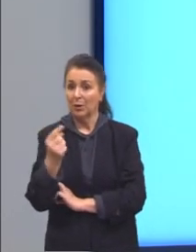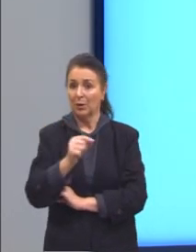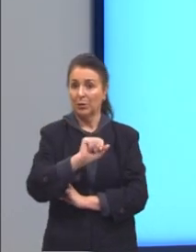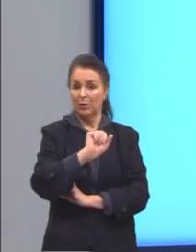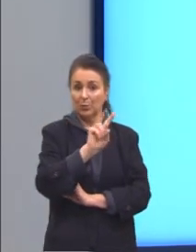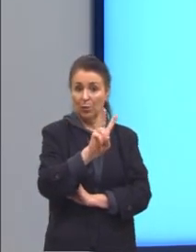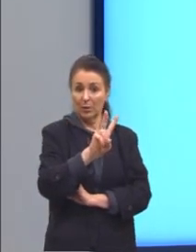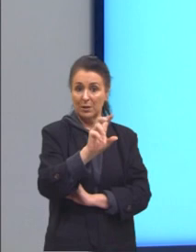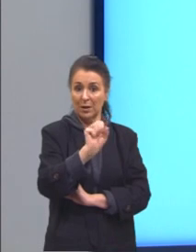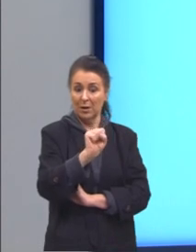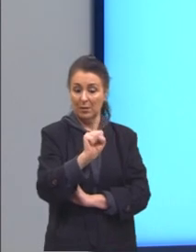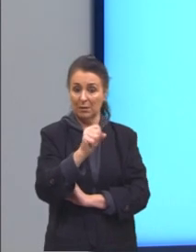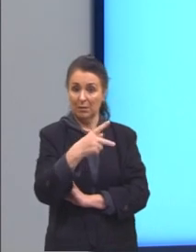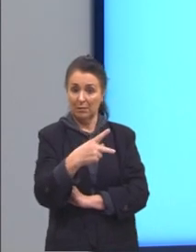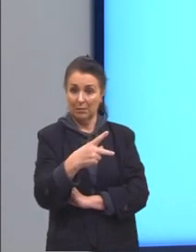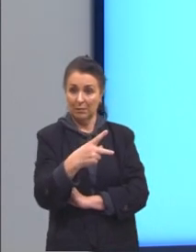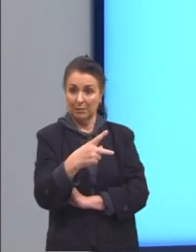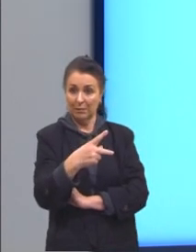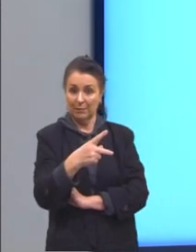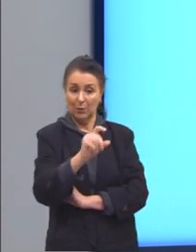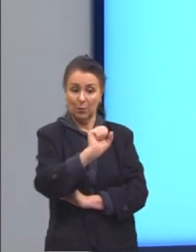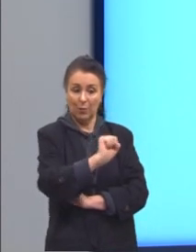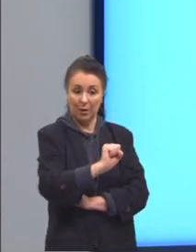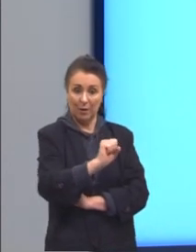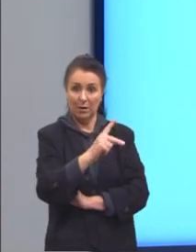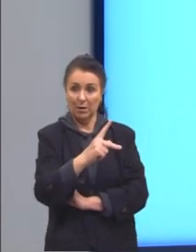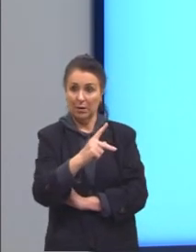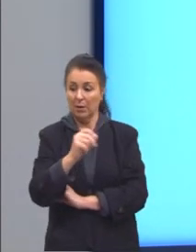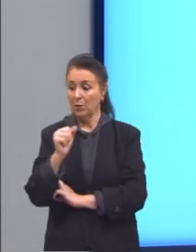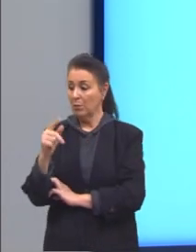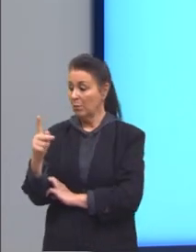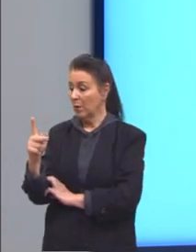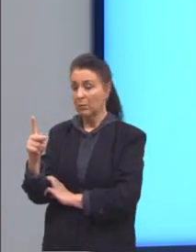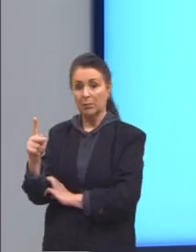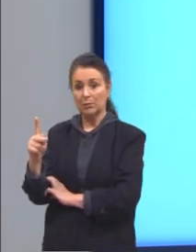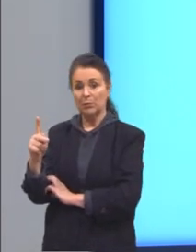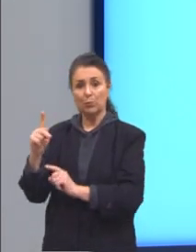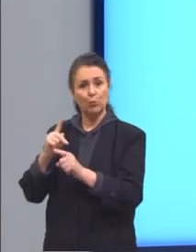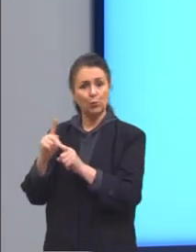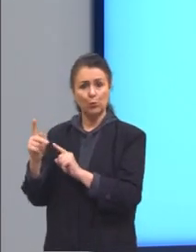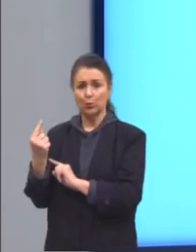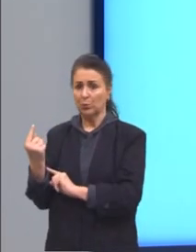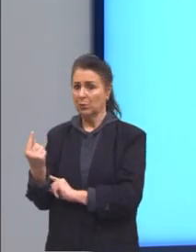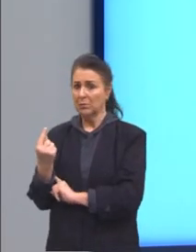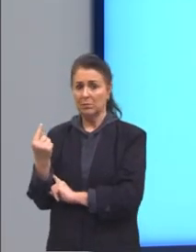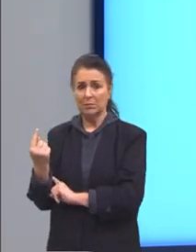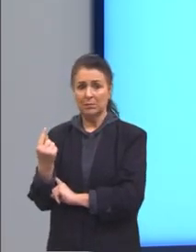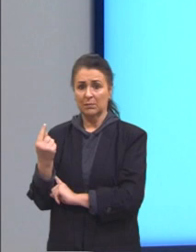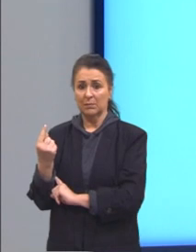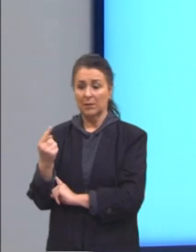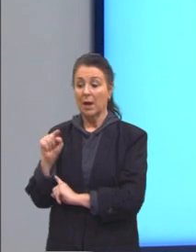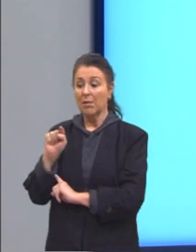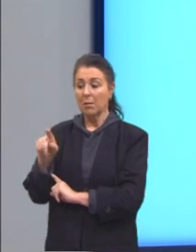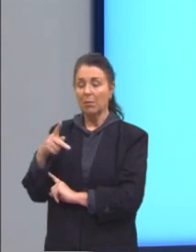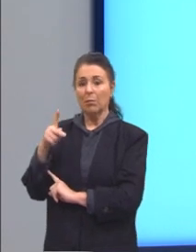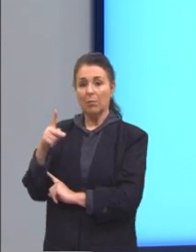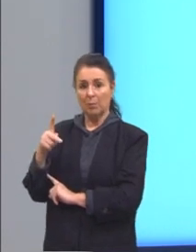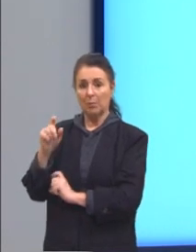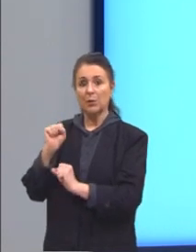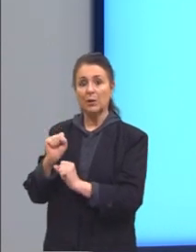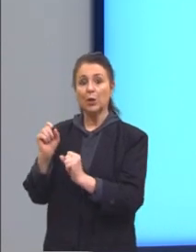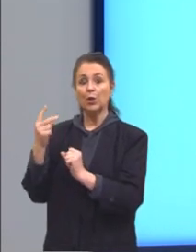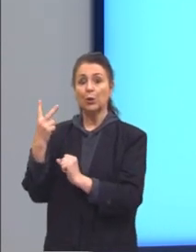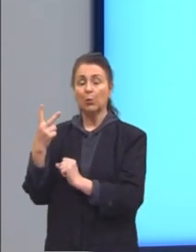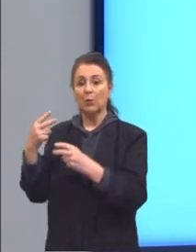orbital SP né o s&op e o pé puro nesse puro pode ocorrer então duas